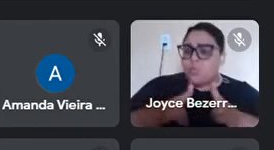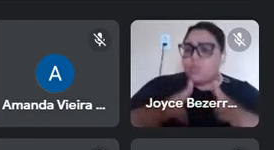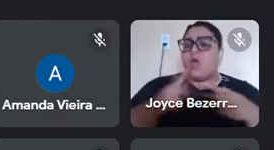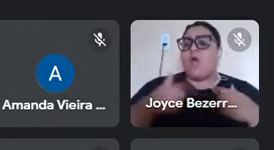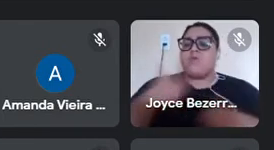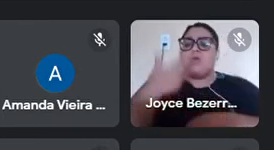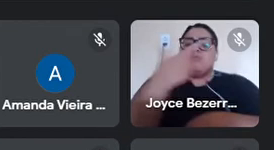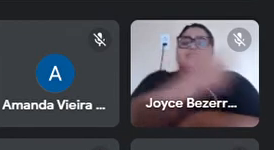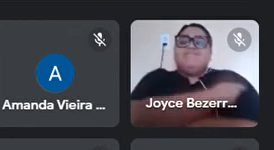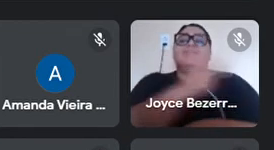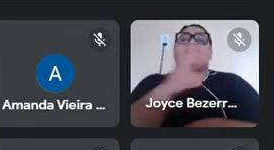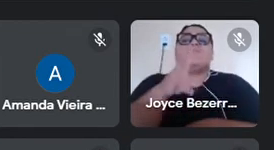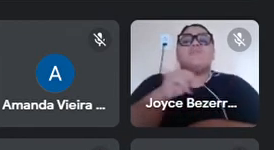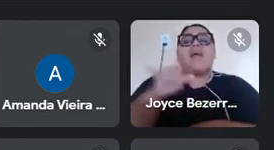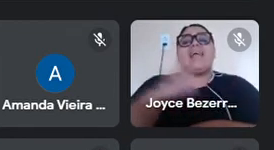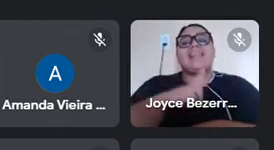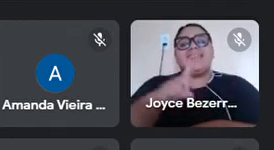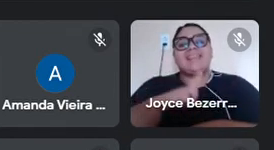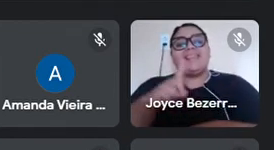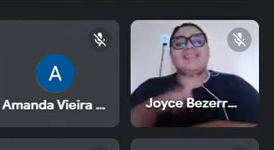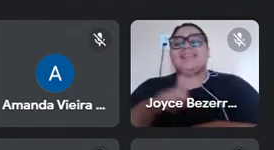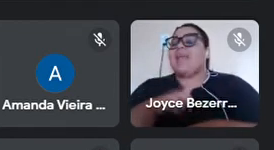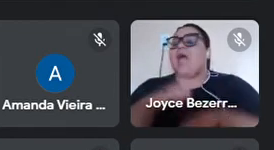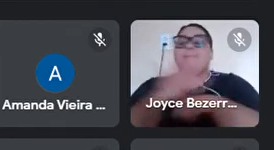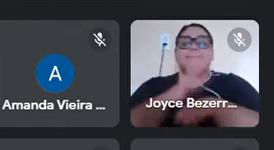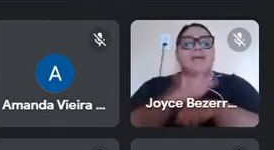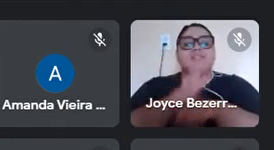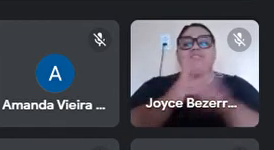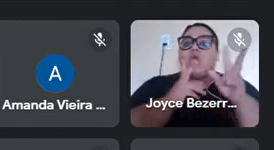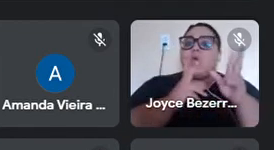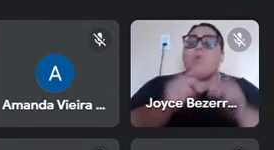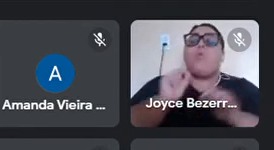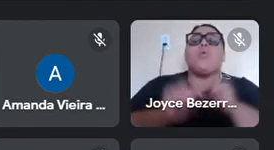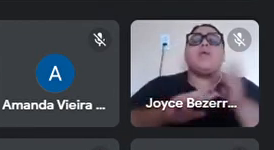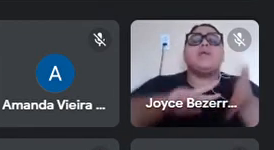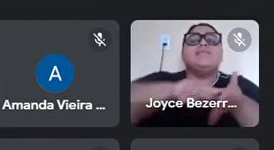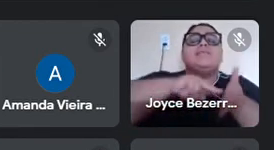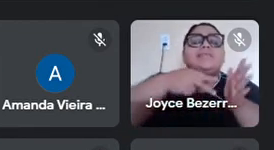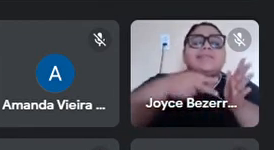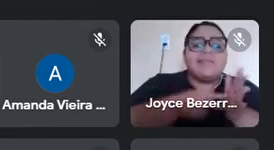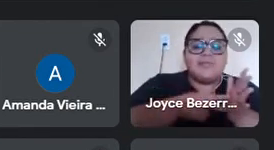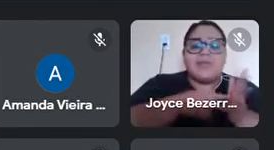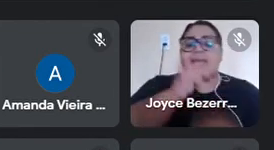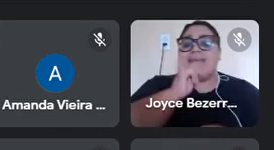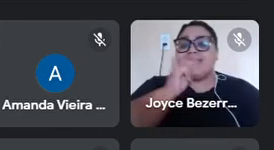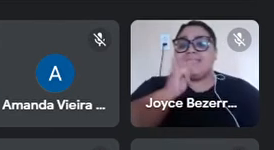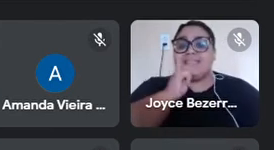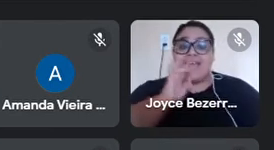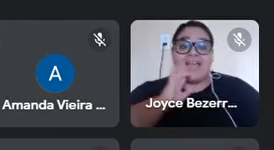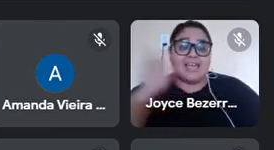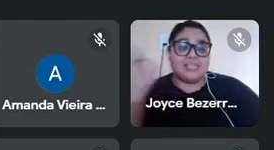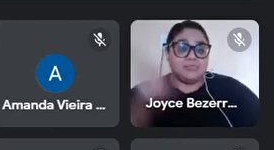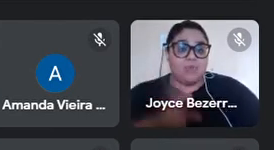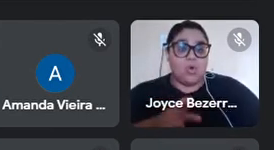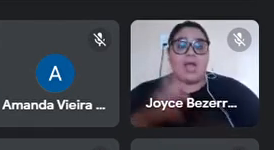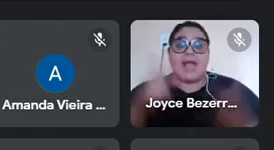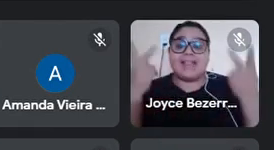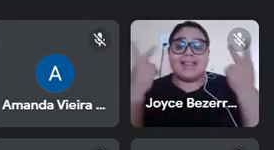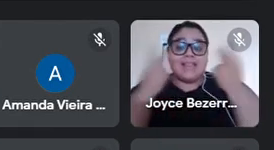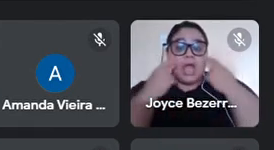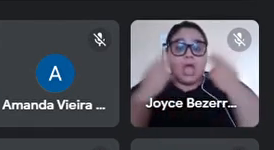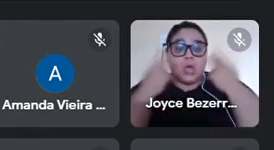vou induzir meu sistema imune da mesma forma. Então, o que é que isso significa? Que tanto na resposta natural, né, que